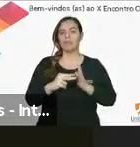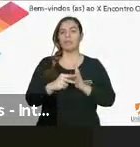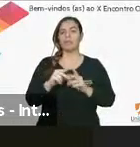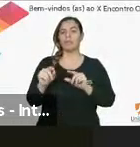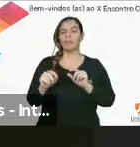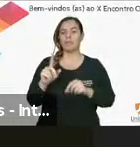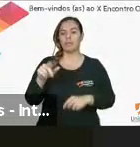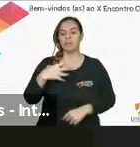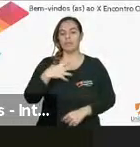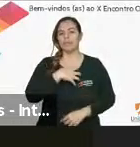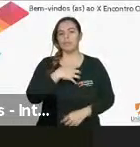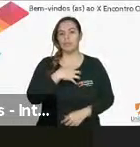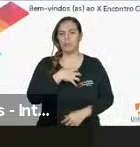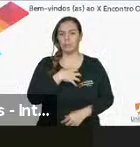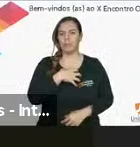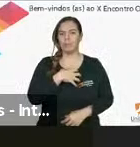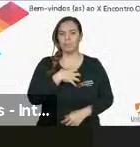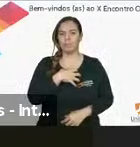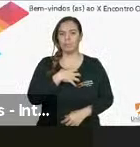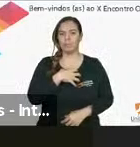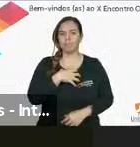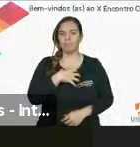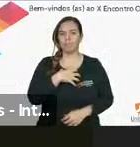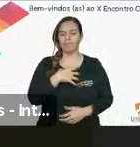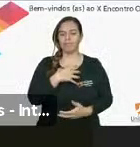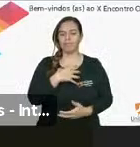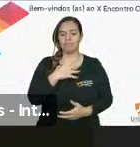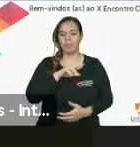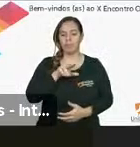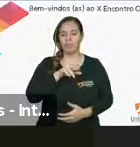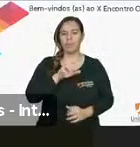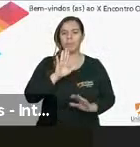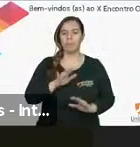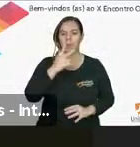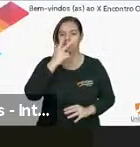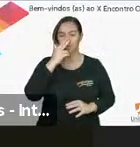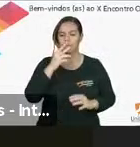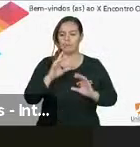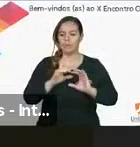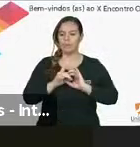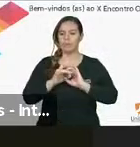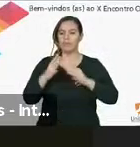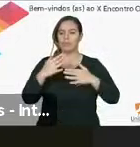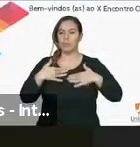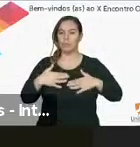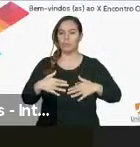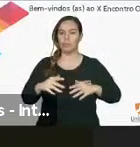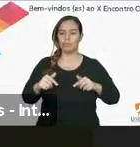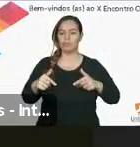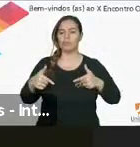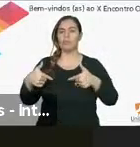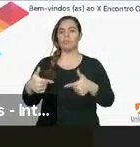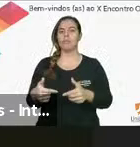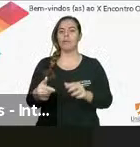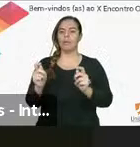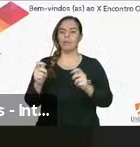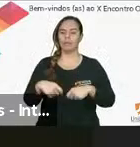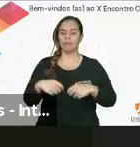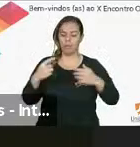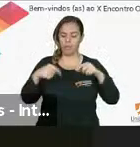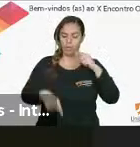sentimento, mas sim uma disposição corporal que permite ao